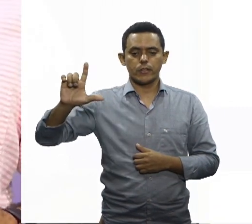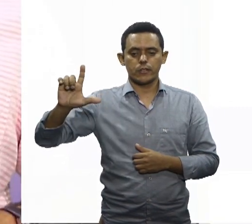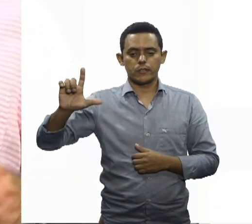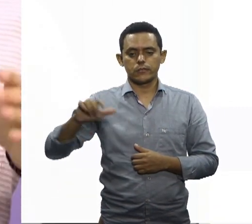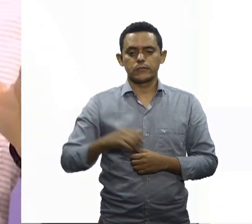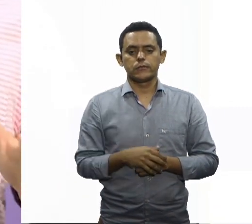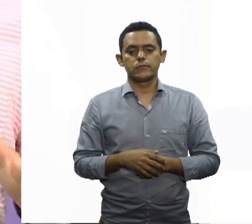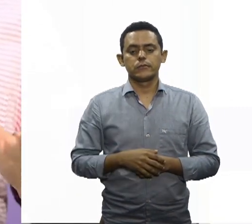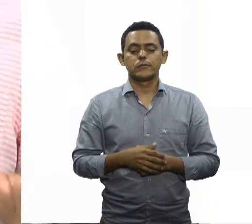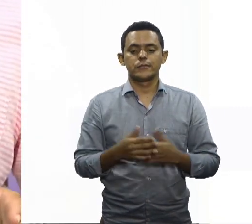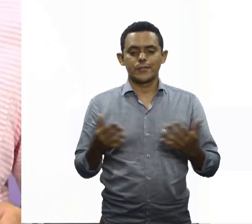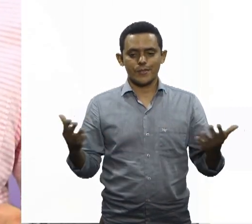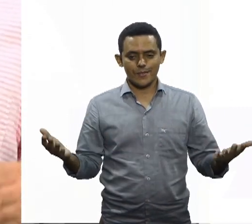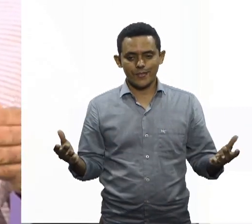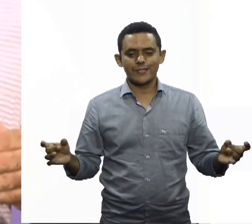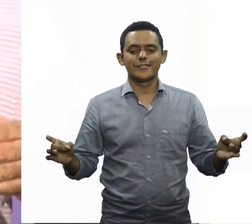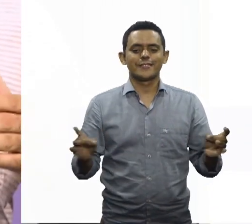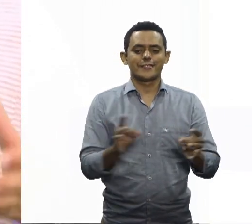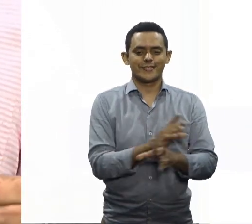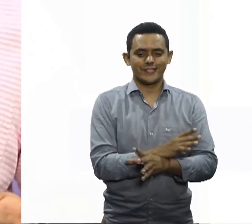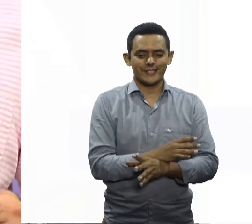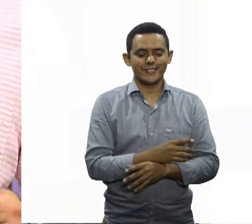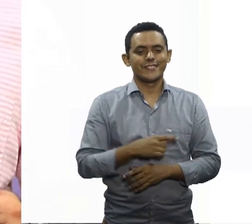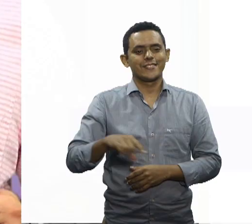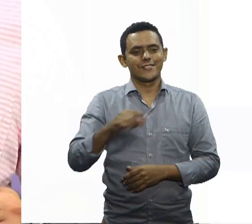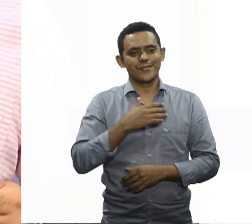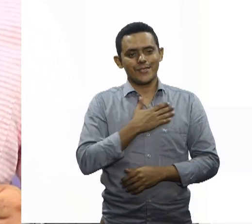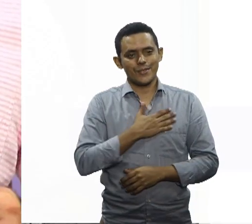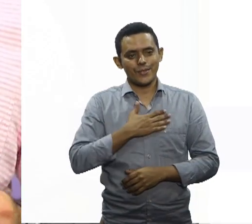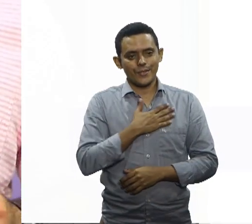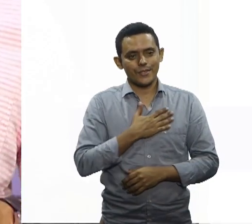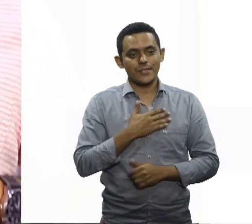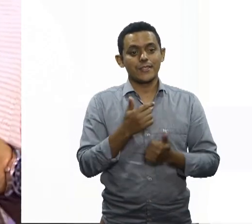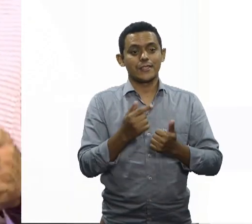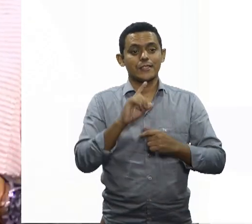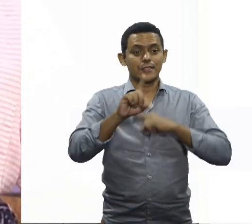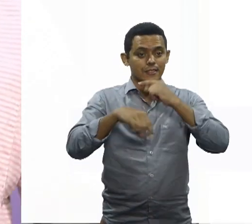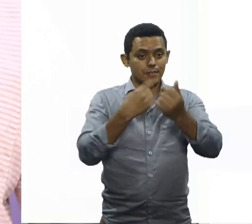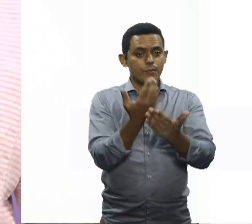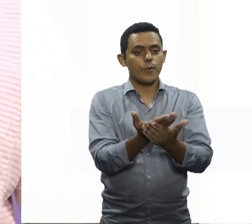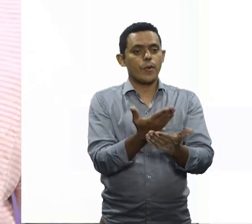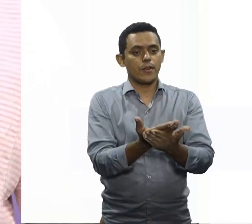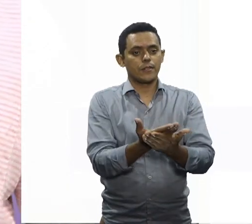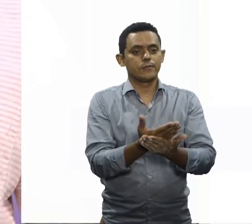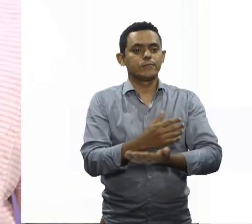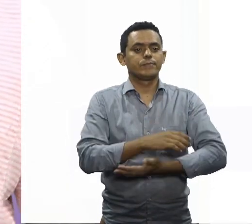Bem, pessoal, terminamos a aula de hoje. Espero que vocês tenham gostado. E vamos para a próxima aula.